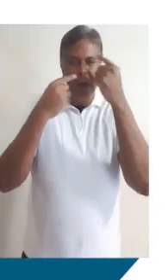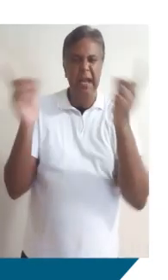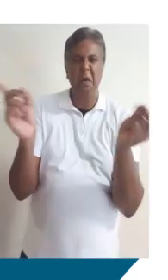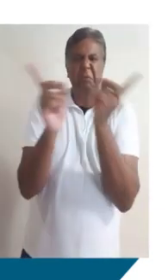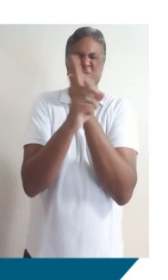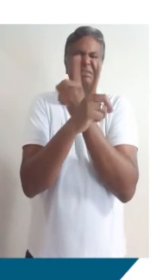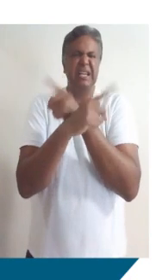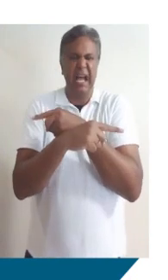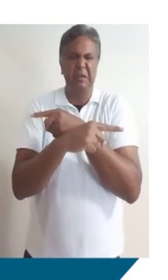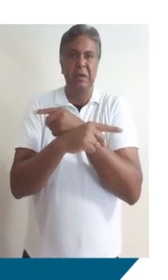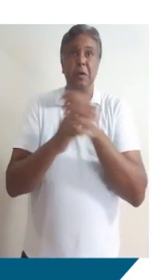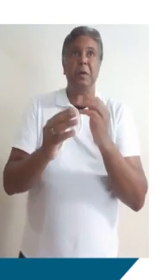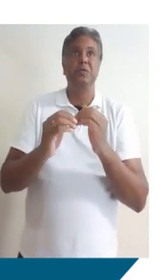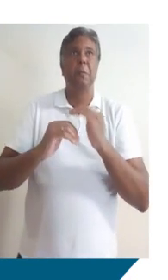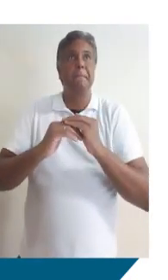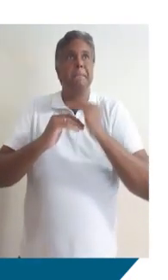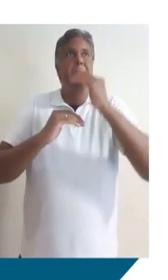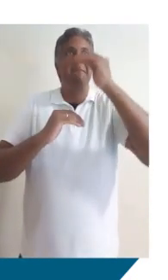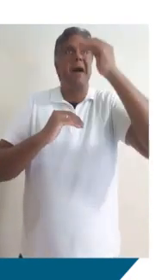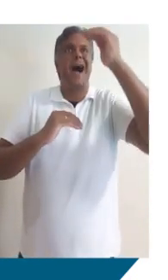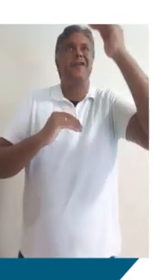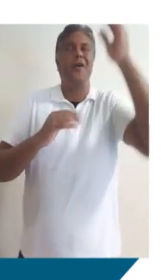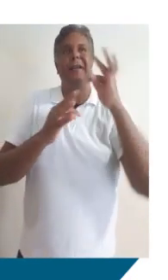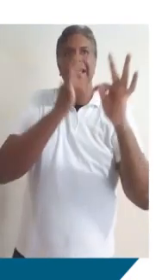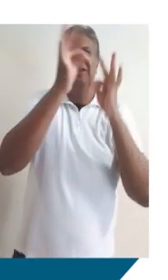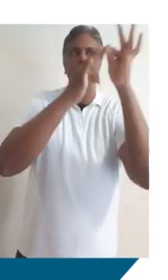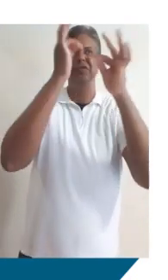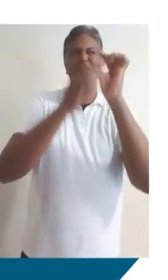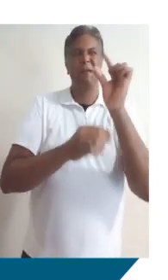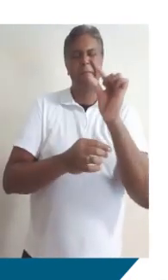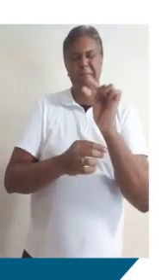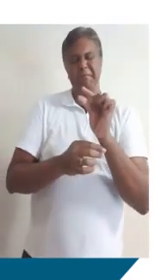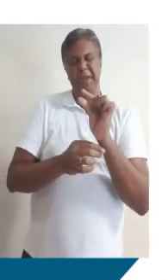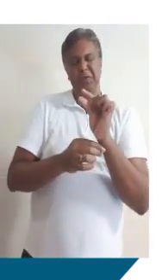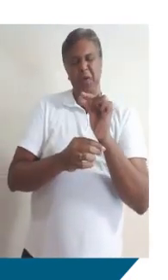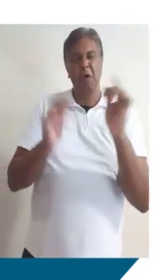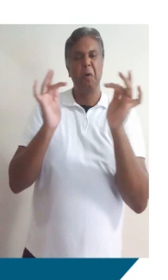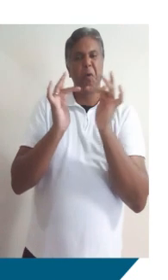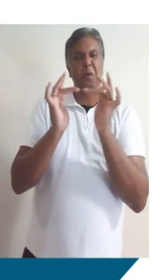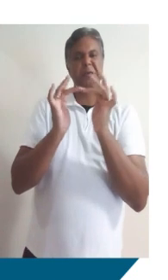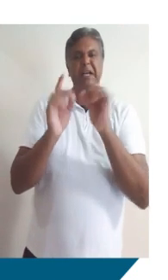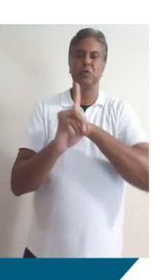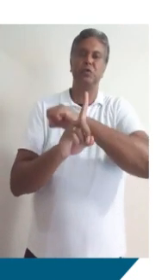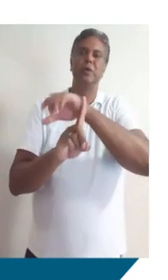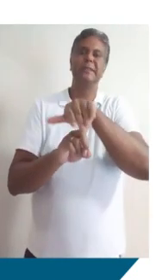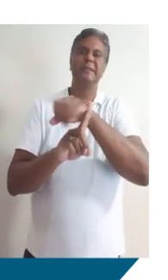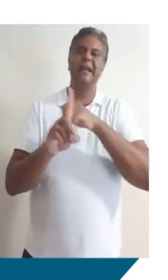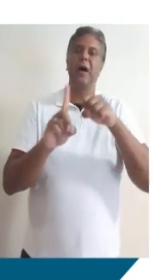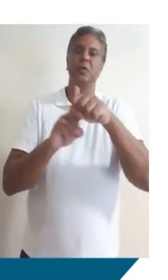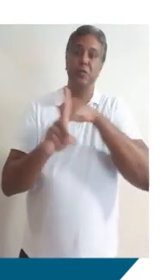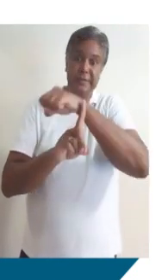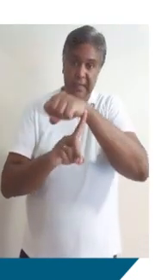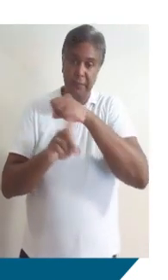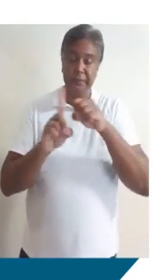maior a desumanização. Não estamos diante de uma tese explícita por etapas, mas uma tese implícita por ideia